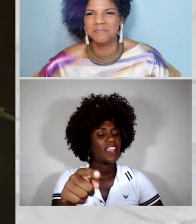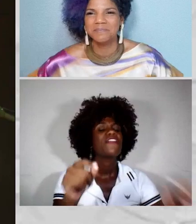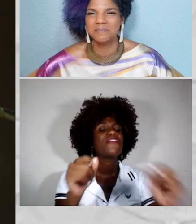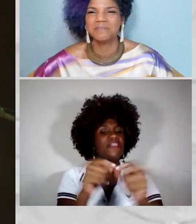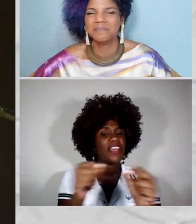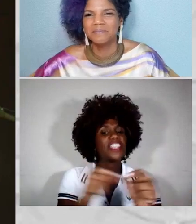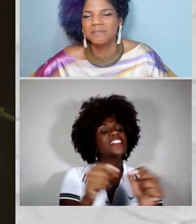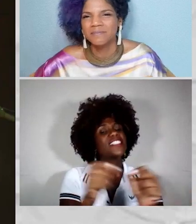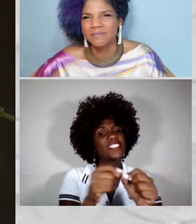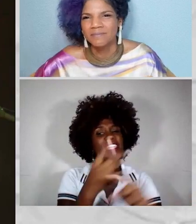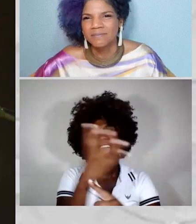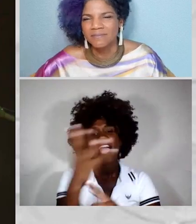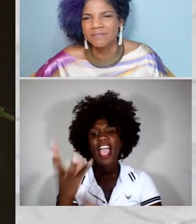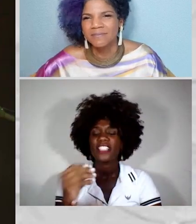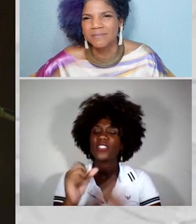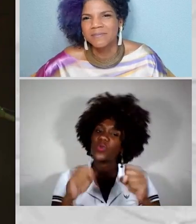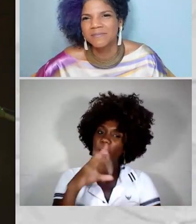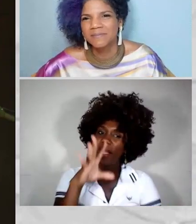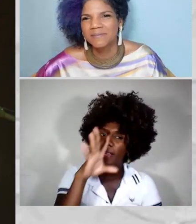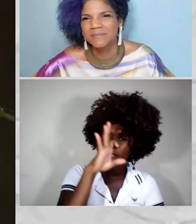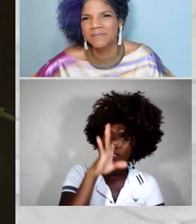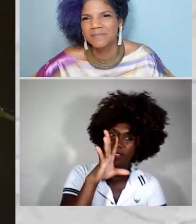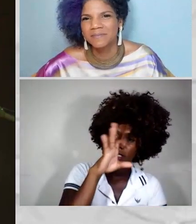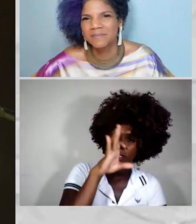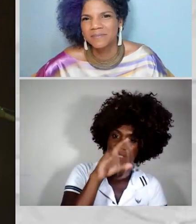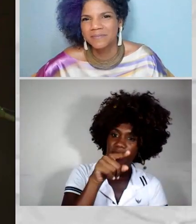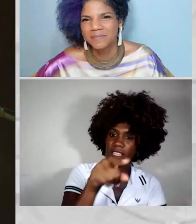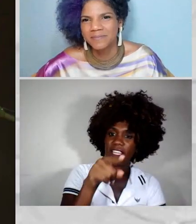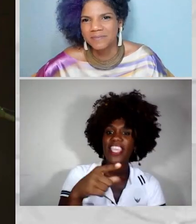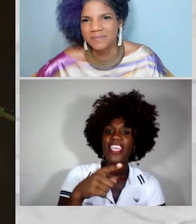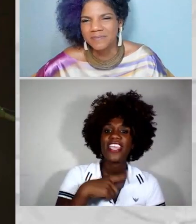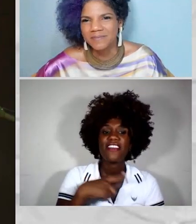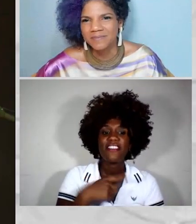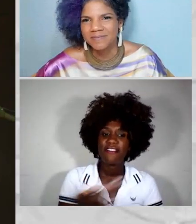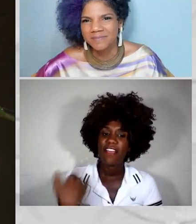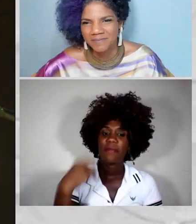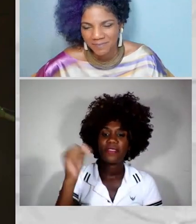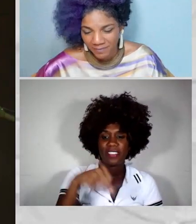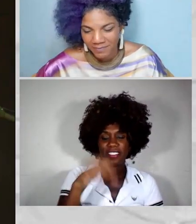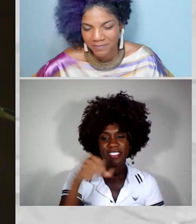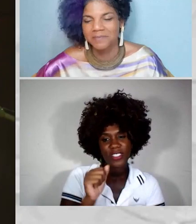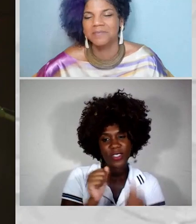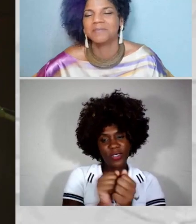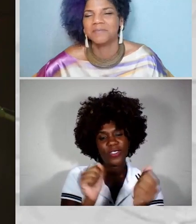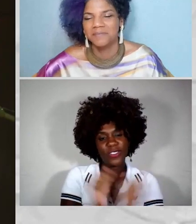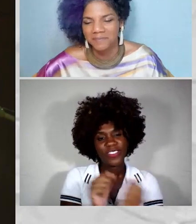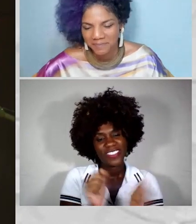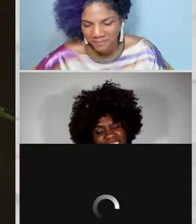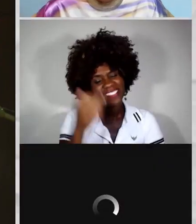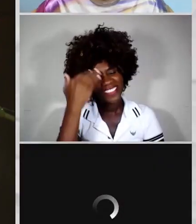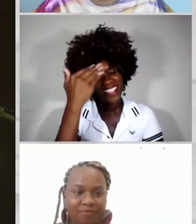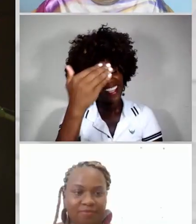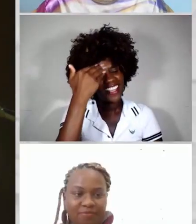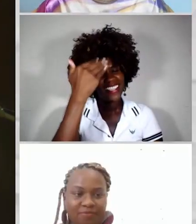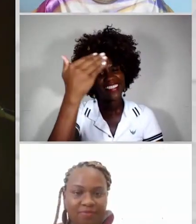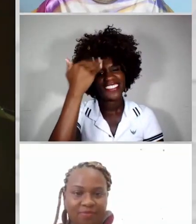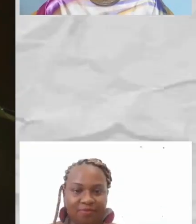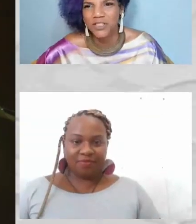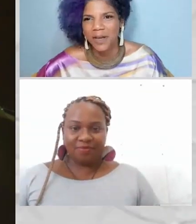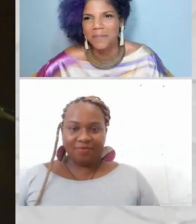arte uma resistência, e que, se você vamos ali, vai também comigo em todo canto, e você é uma dessas pessoas,